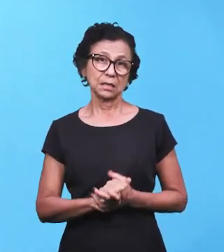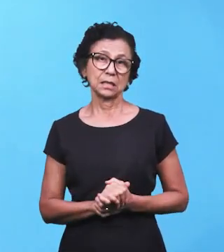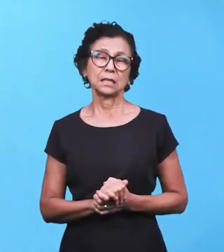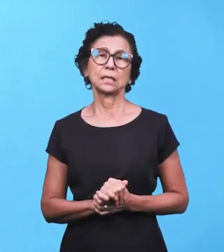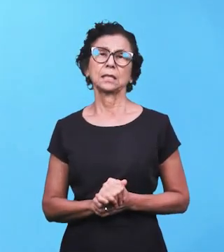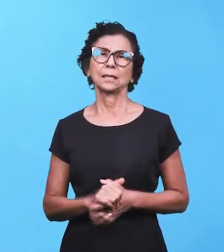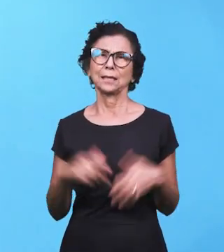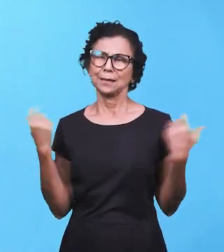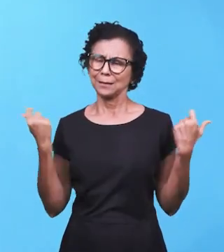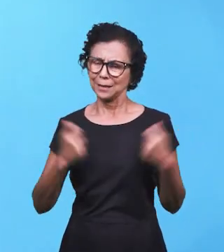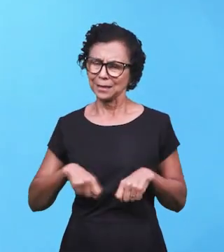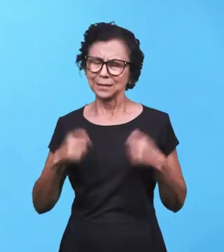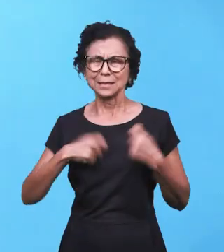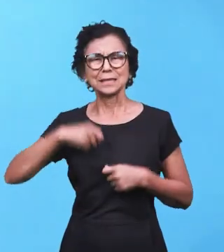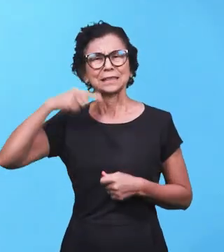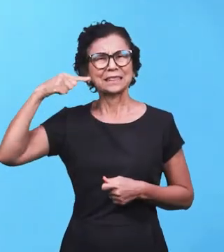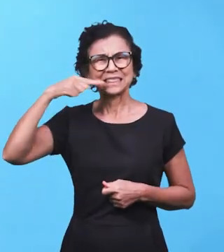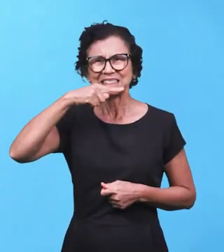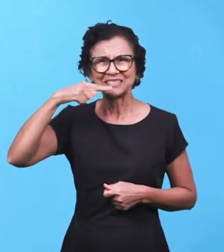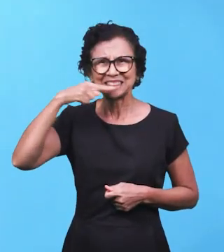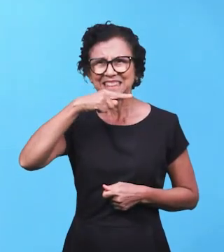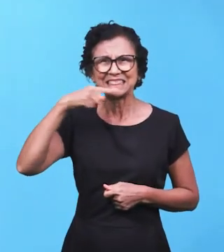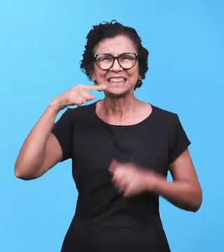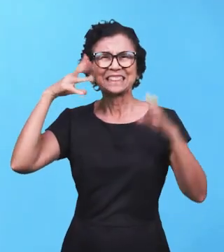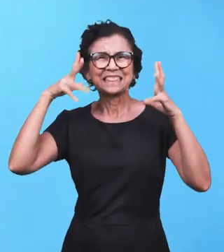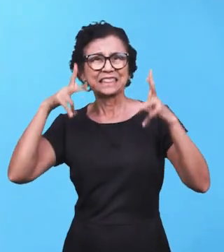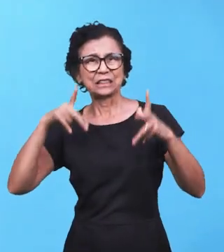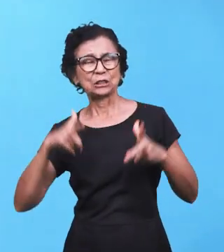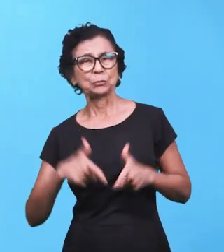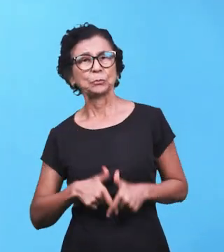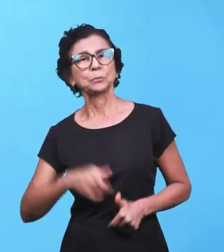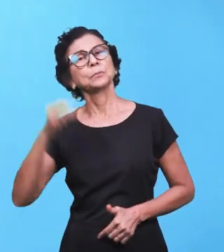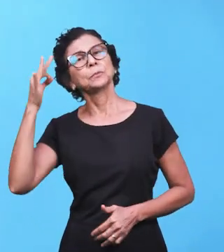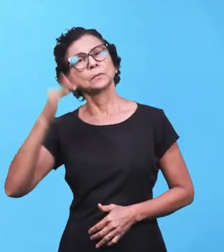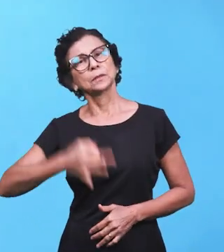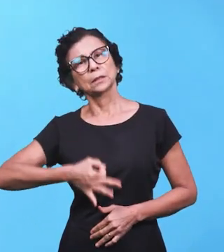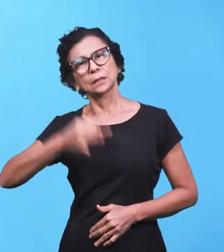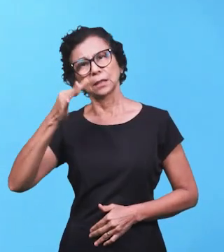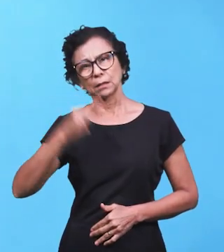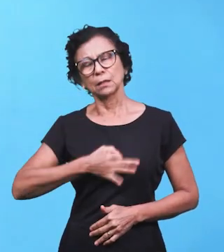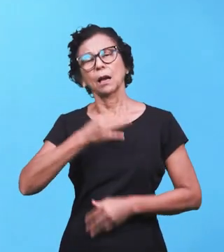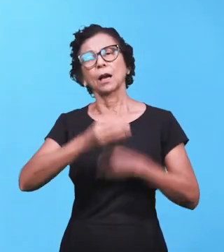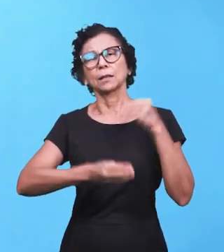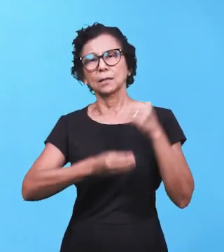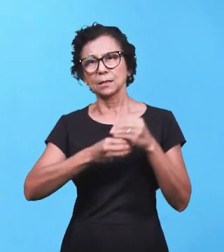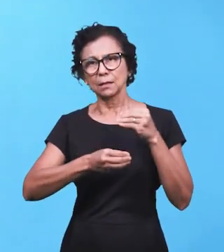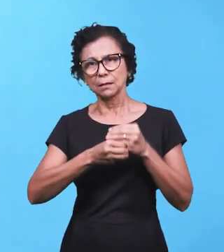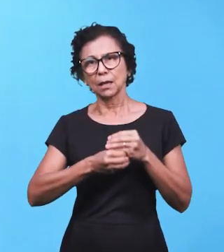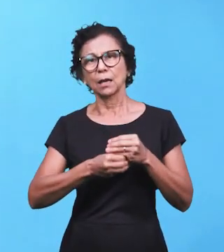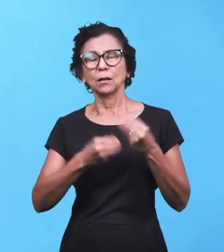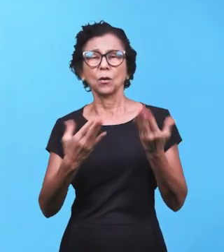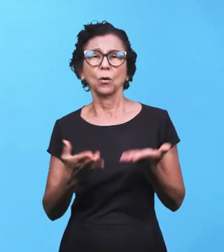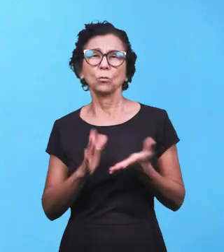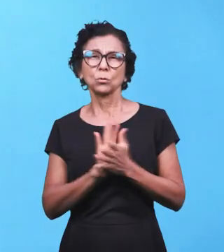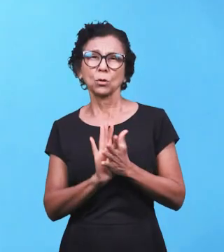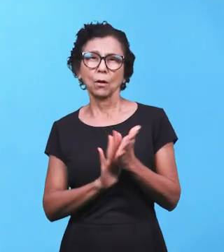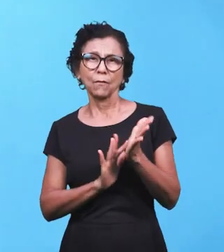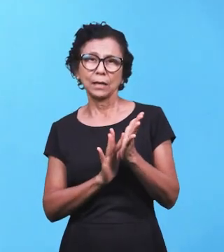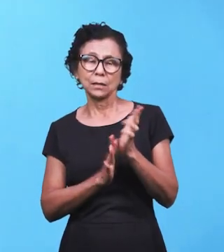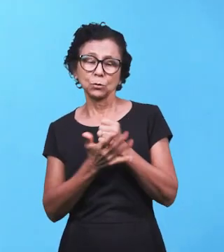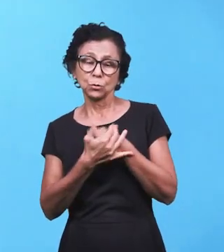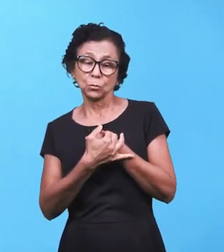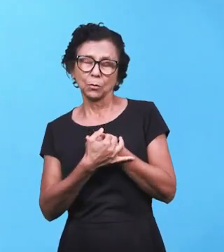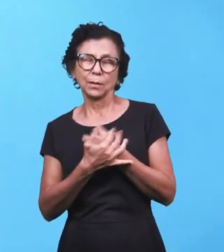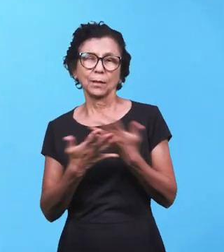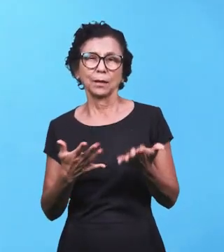precisando realmente escovar o dente, fazer uma boa higiene, com certeza ele vai complementar ali, senão ele vai apenas mascarar o problema. Então, o